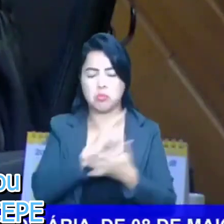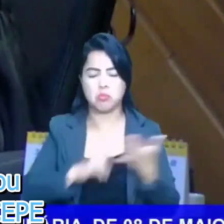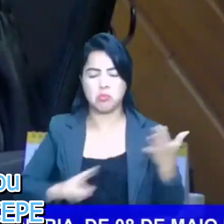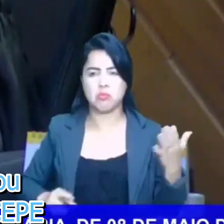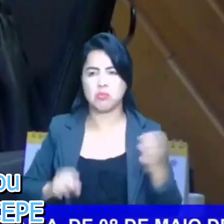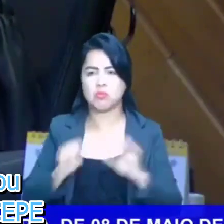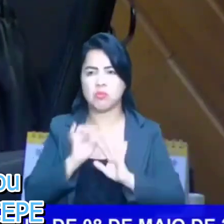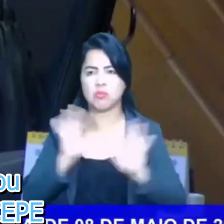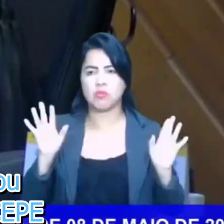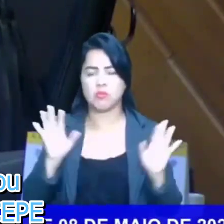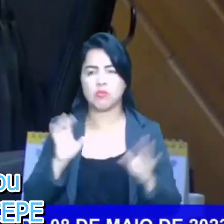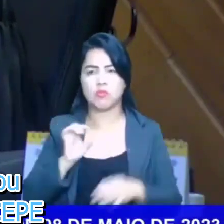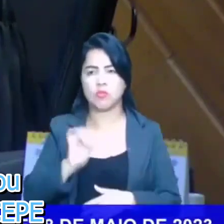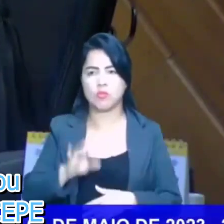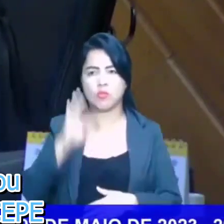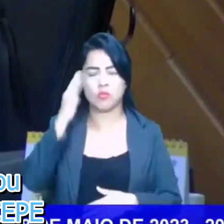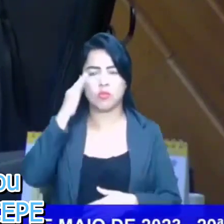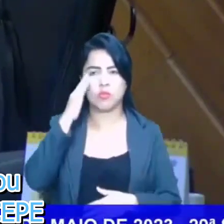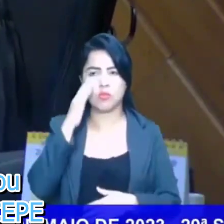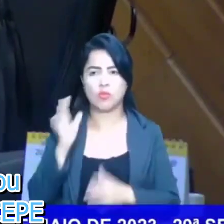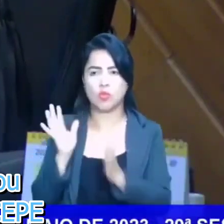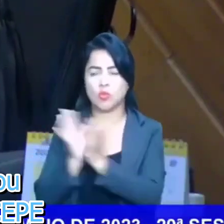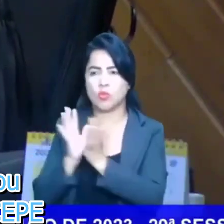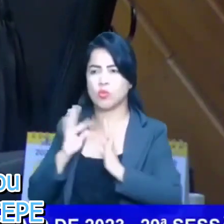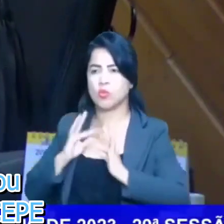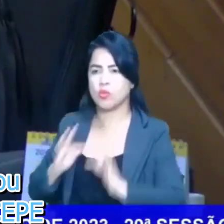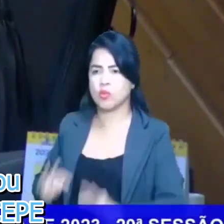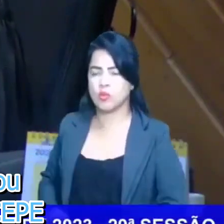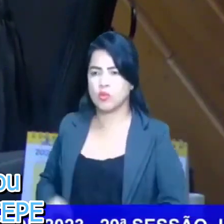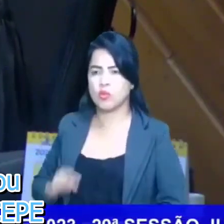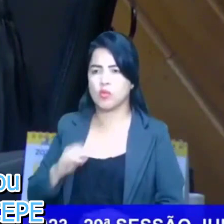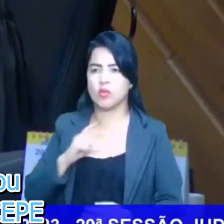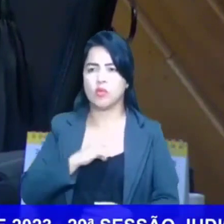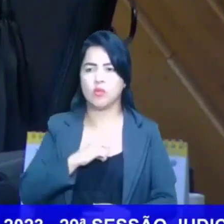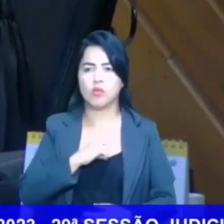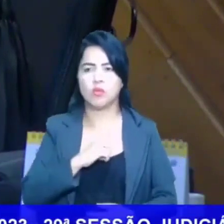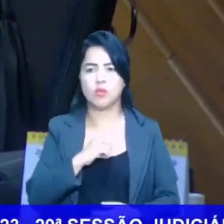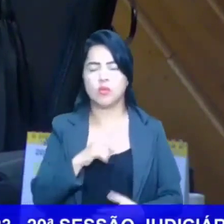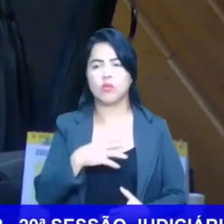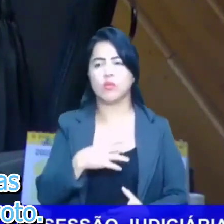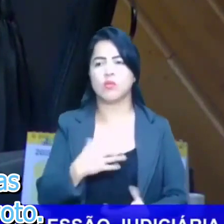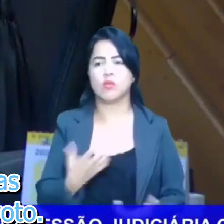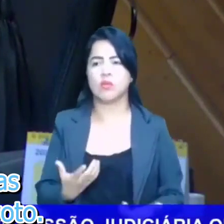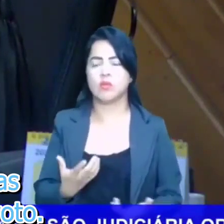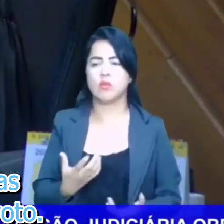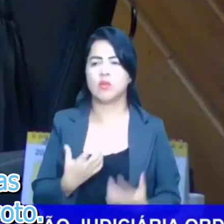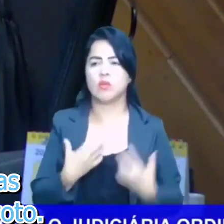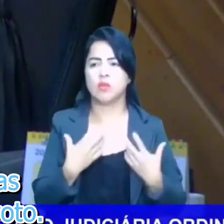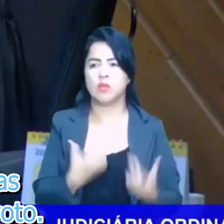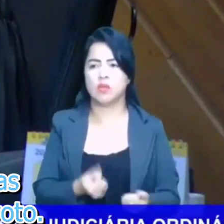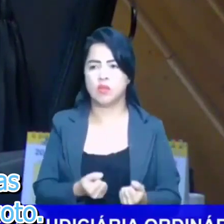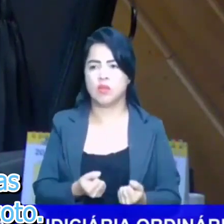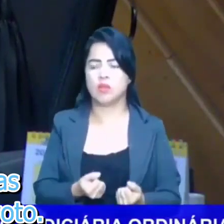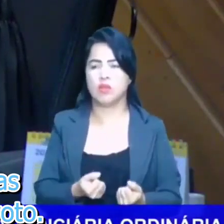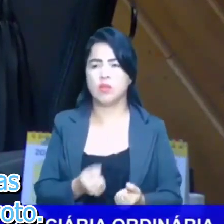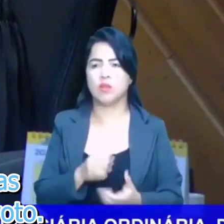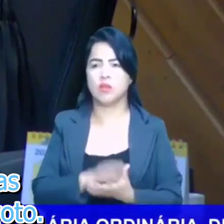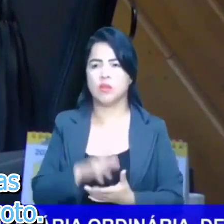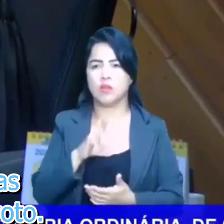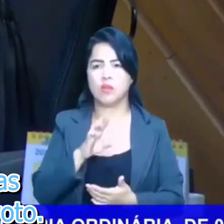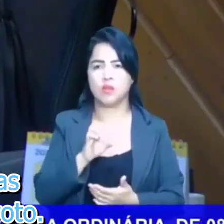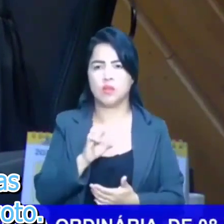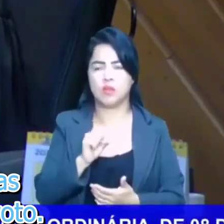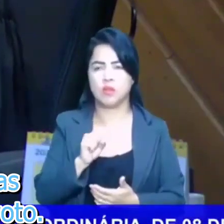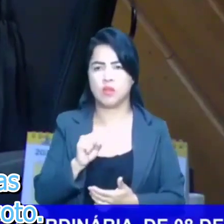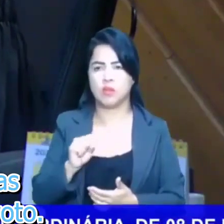acolhendo apenas o entendimento do núcleo, né, do NACEP, no sentido de aprovar com ressalva, apenas